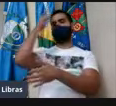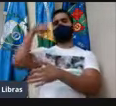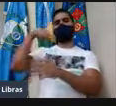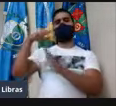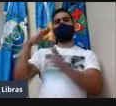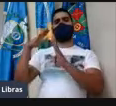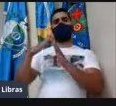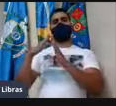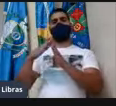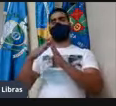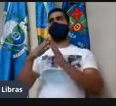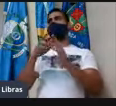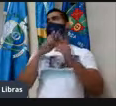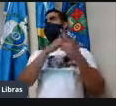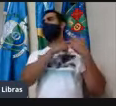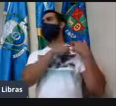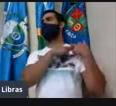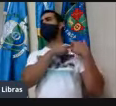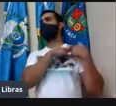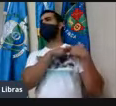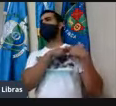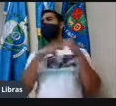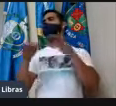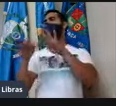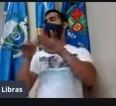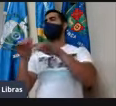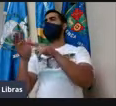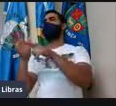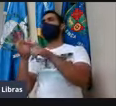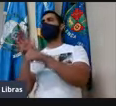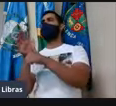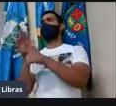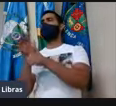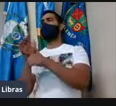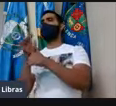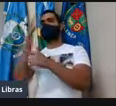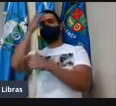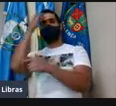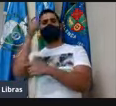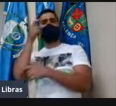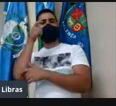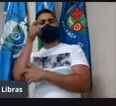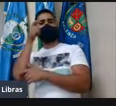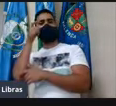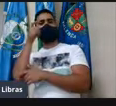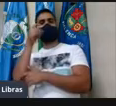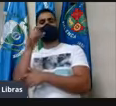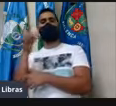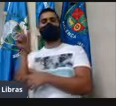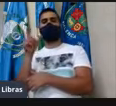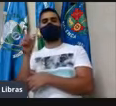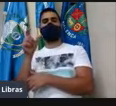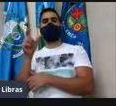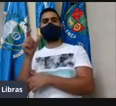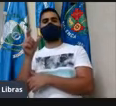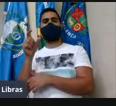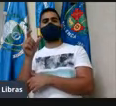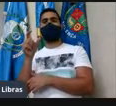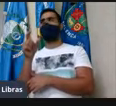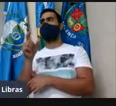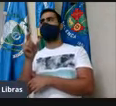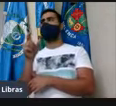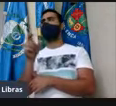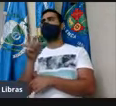casa responsável pela coleta dos documentos dos interessados no cartão de isenção do